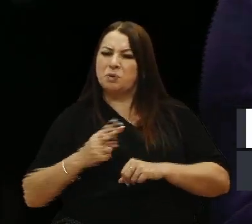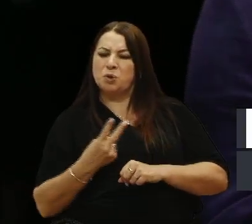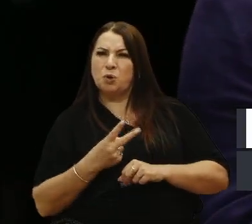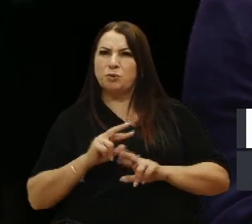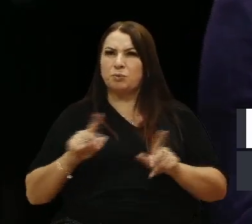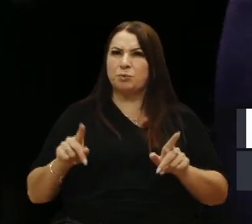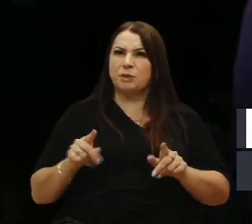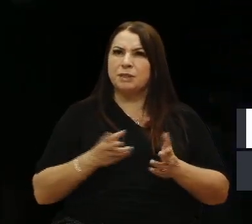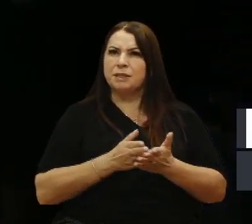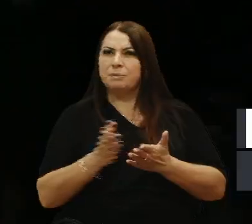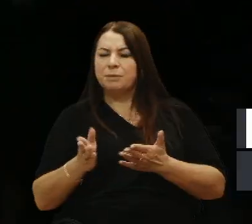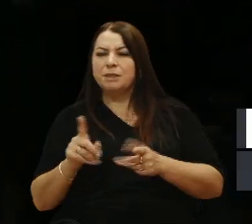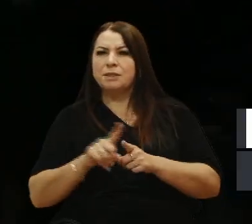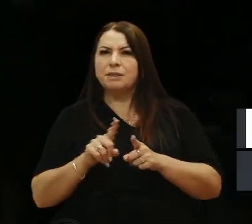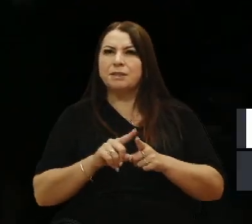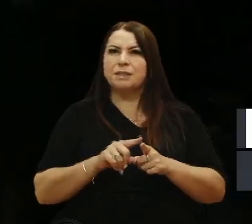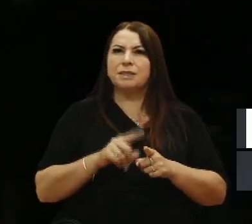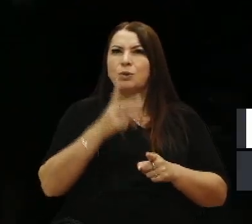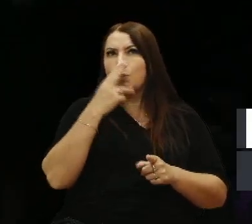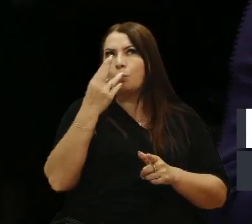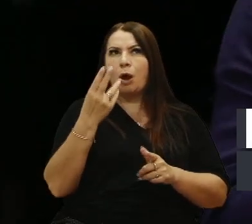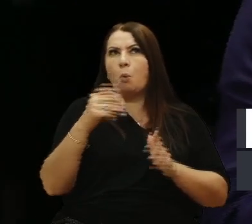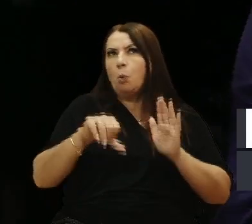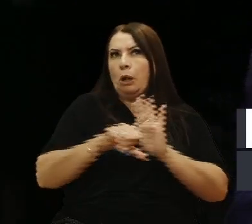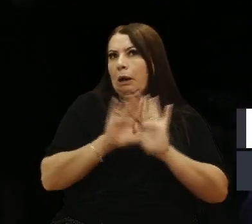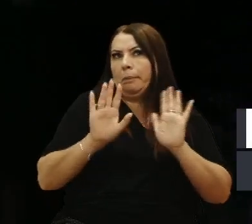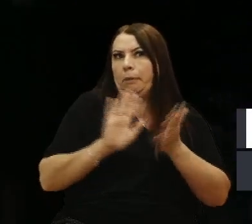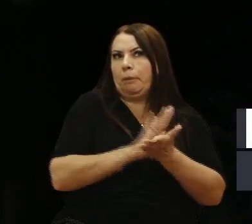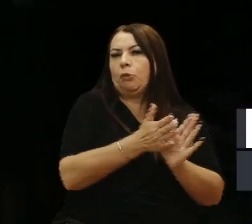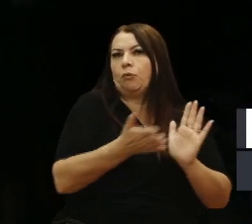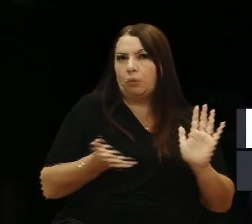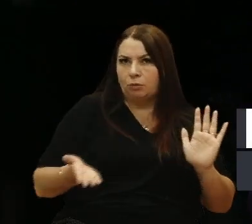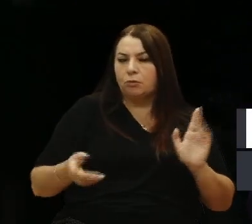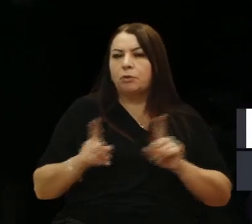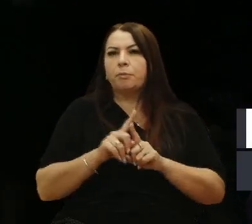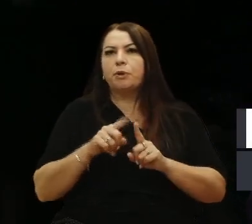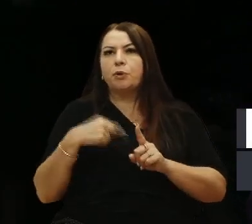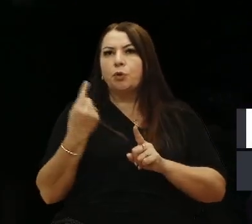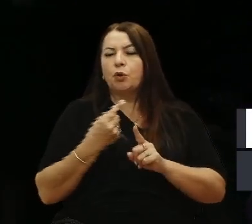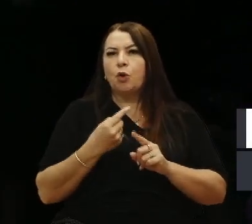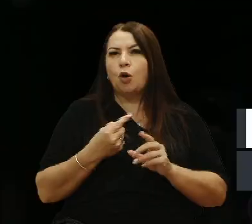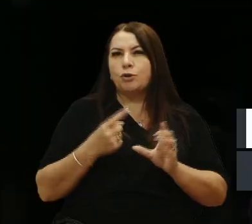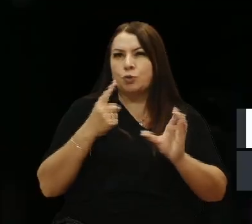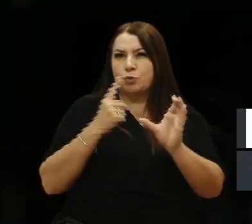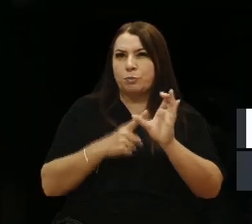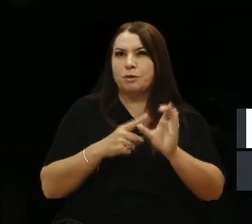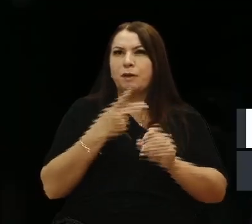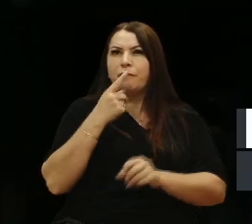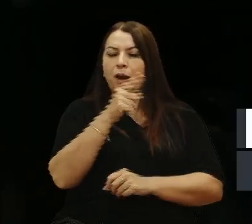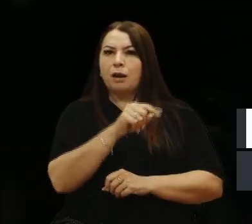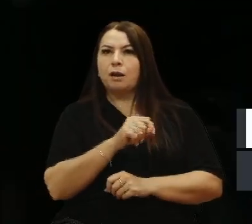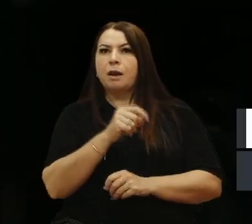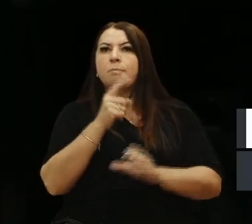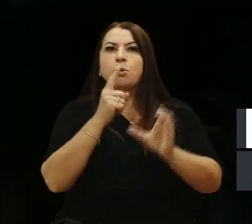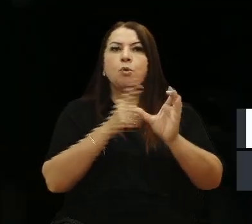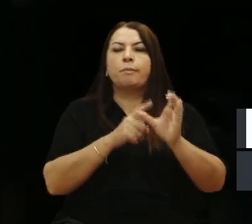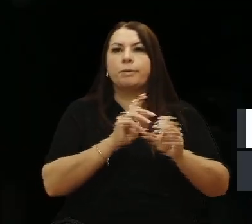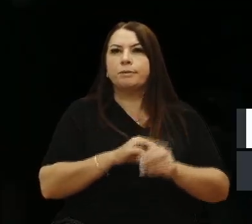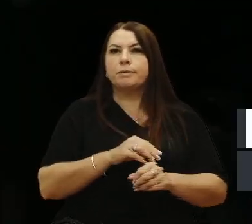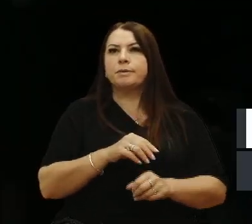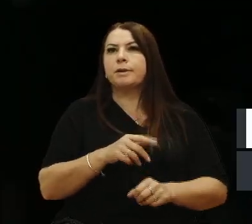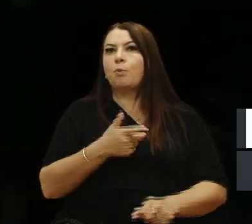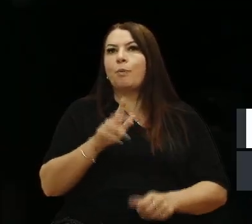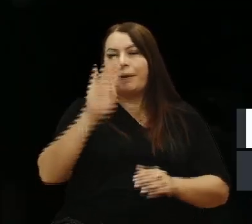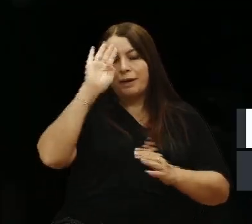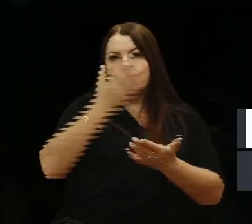em que segmentos ainda são criminalizados, né? Nós mesmos, os comunistas, geralmente as pessoas dizem, porque comunista é ateu